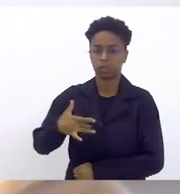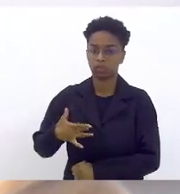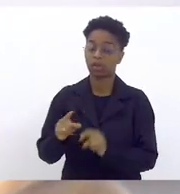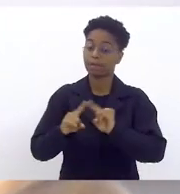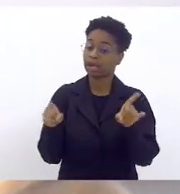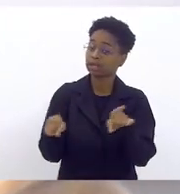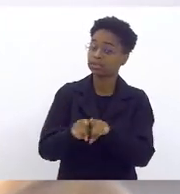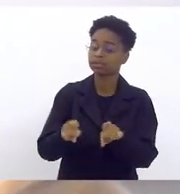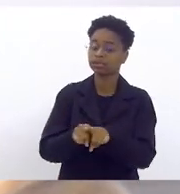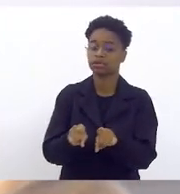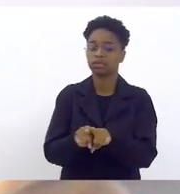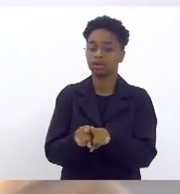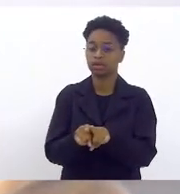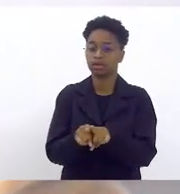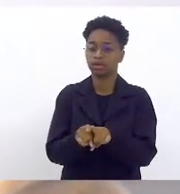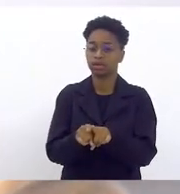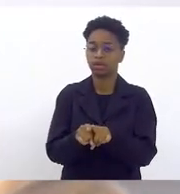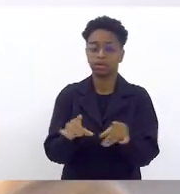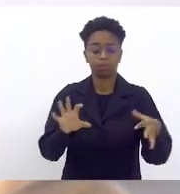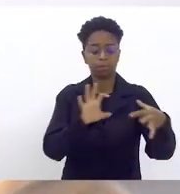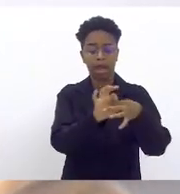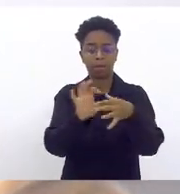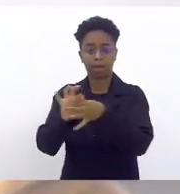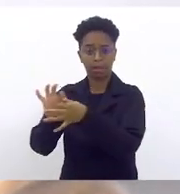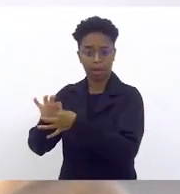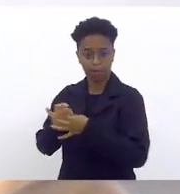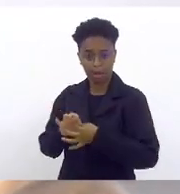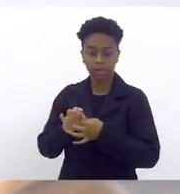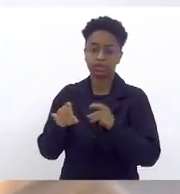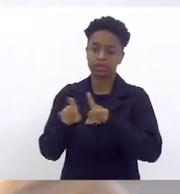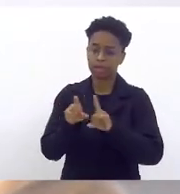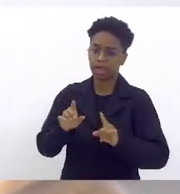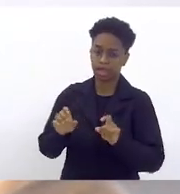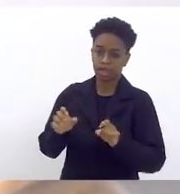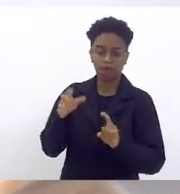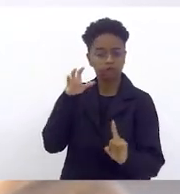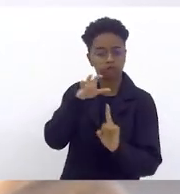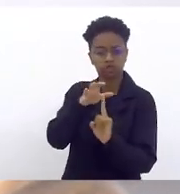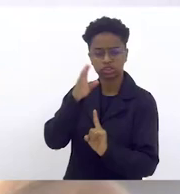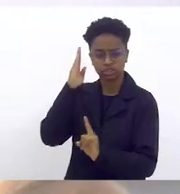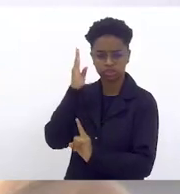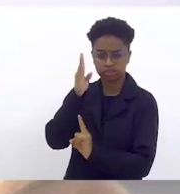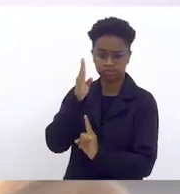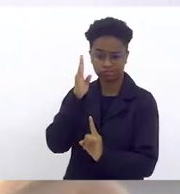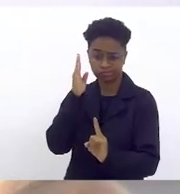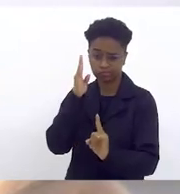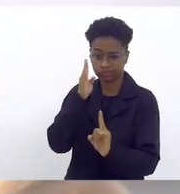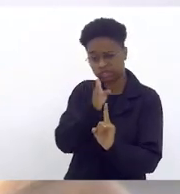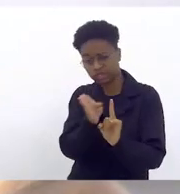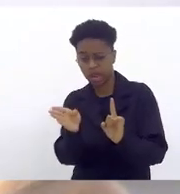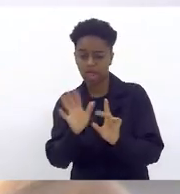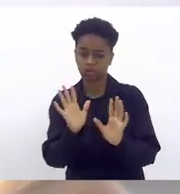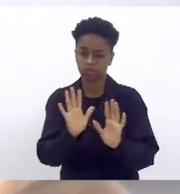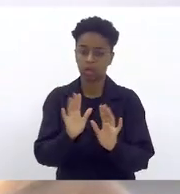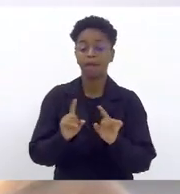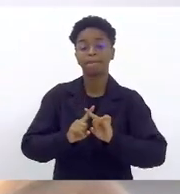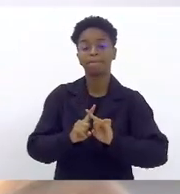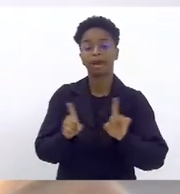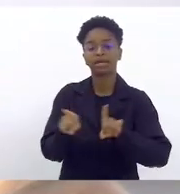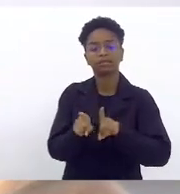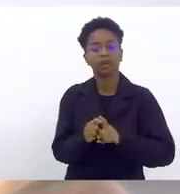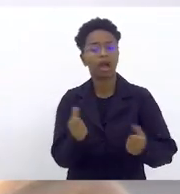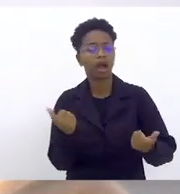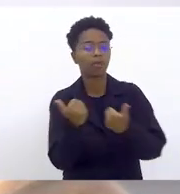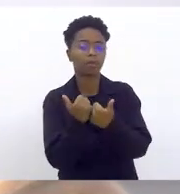também parar escorreladas e considerando os impactos indiretos que esse aporte